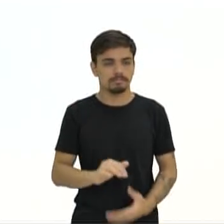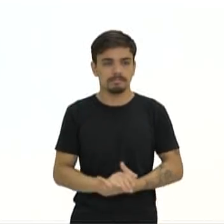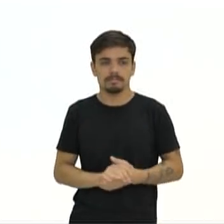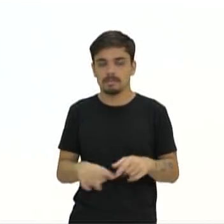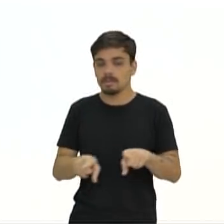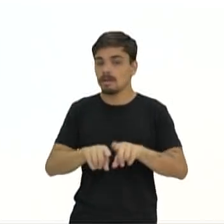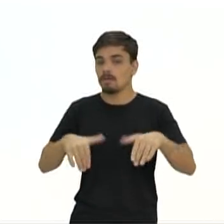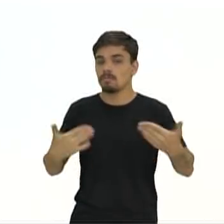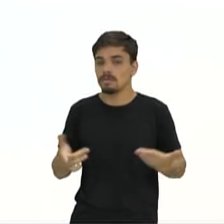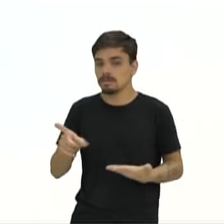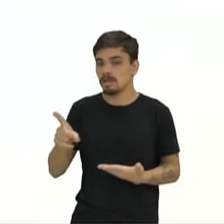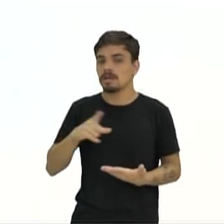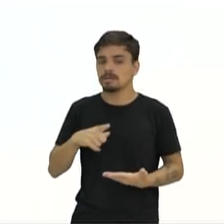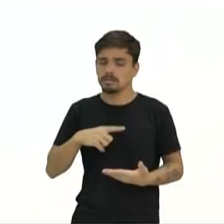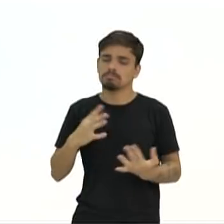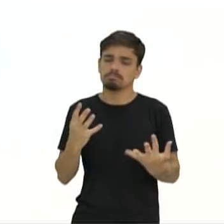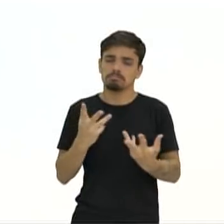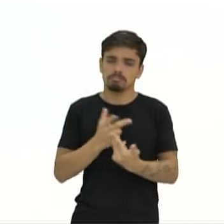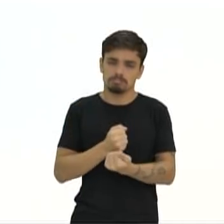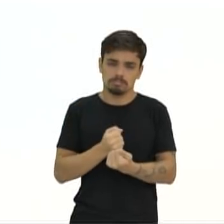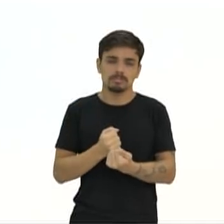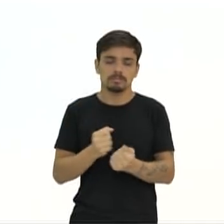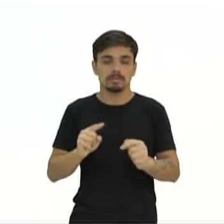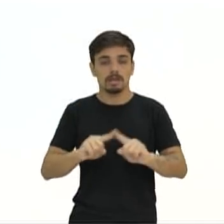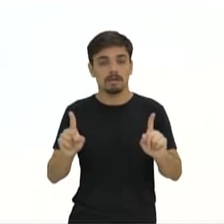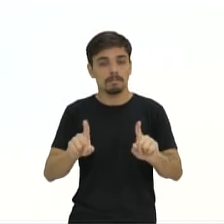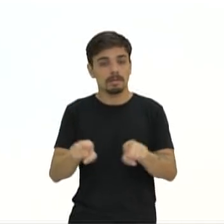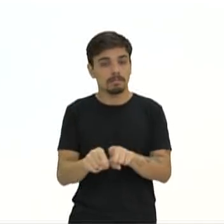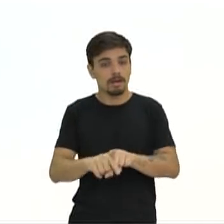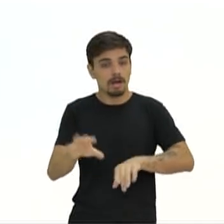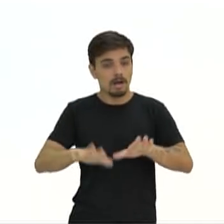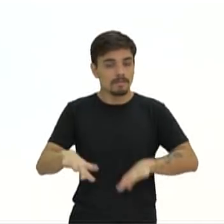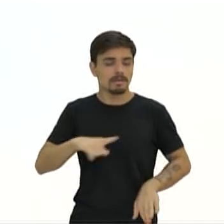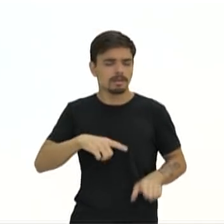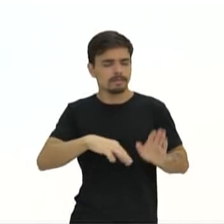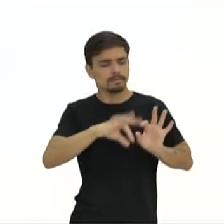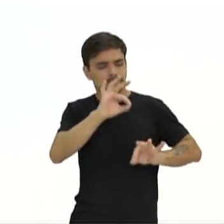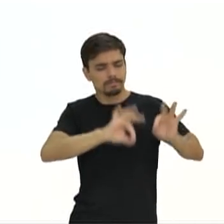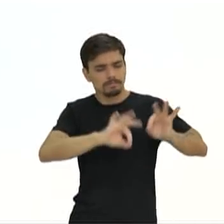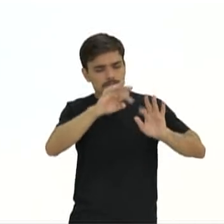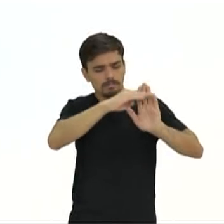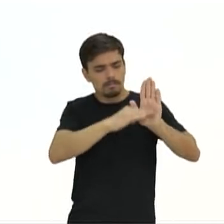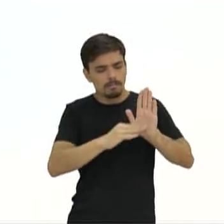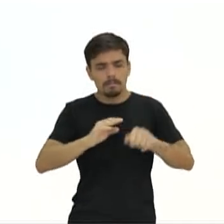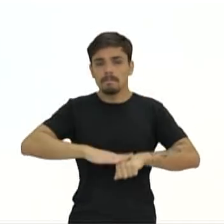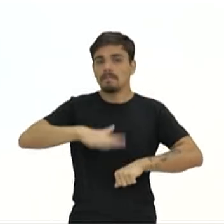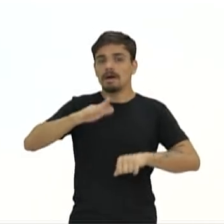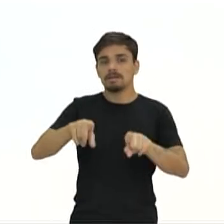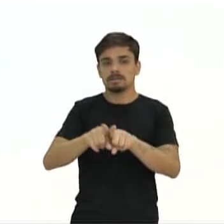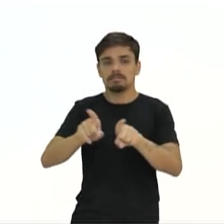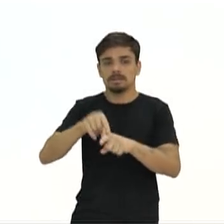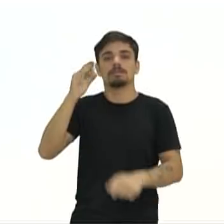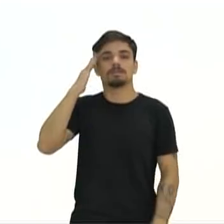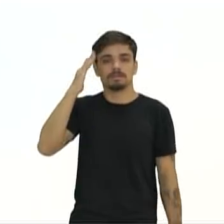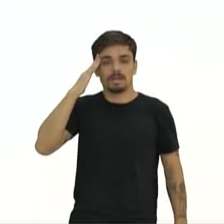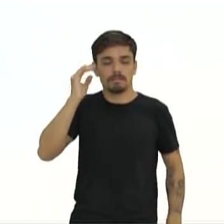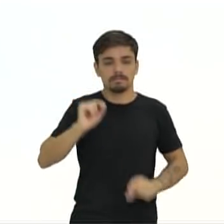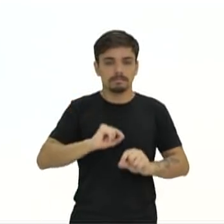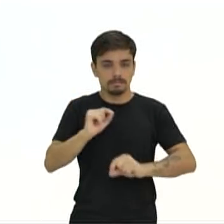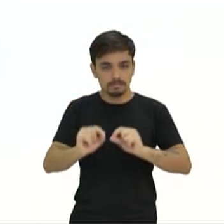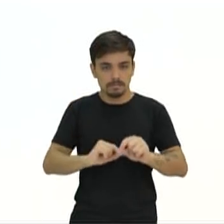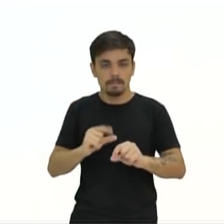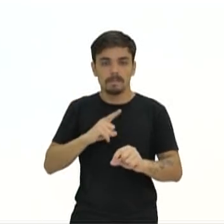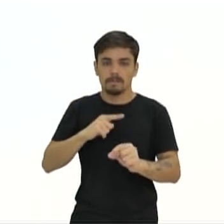Talvez nela sejamos mais bonitos, quem sabe mais cheios de planos e possibilidades, mas sabemos discernir as coisas